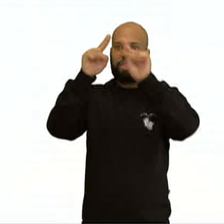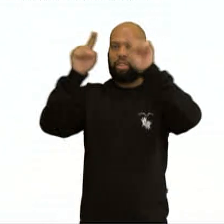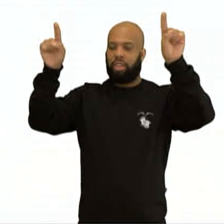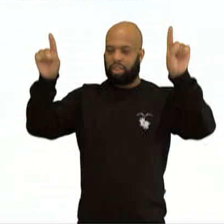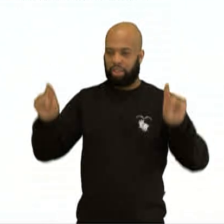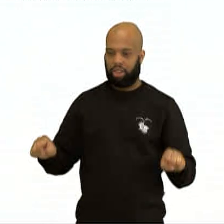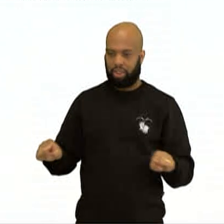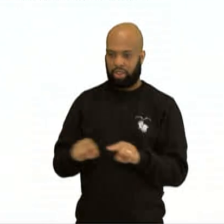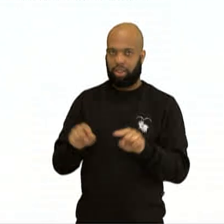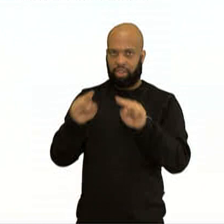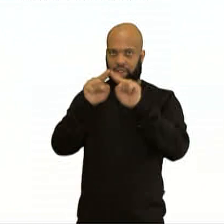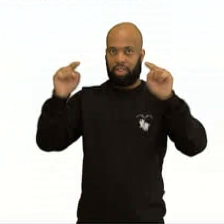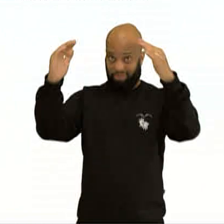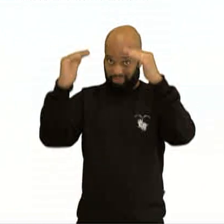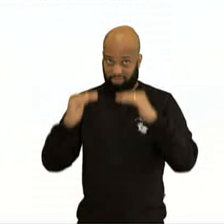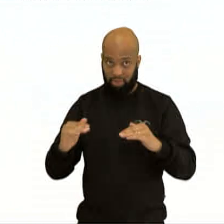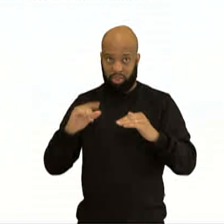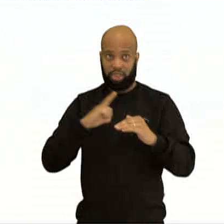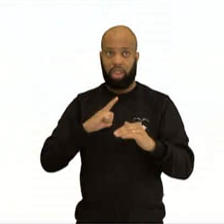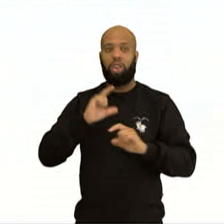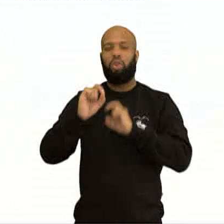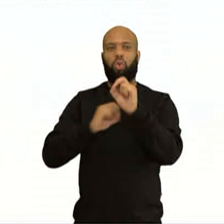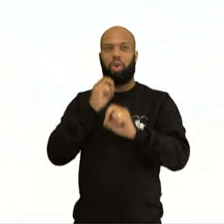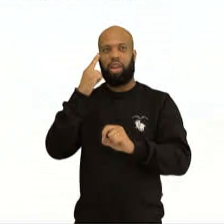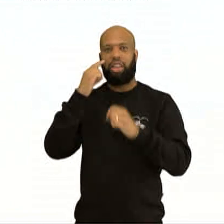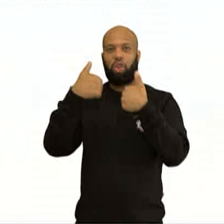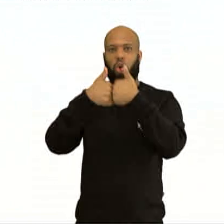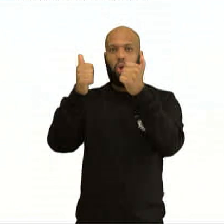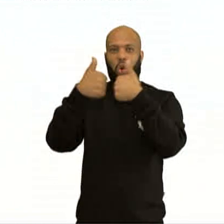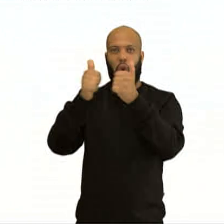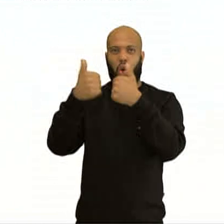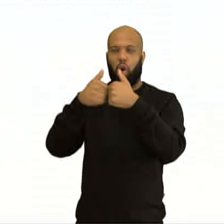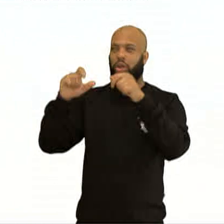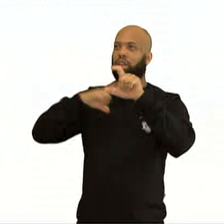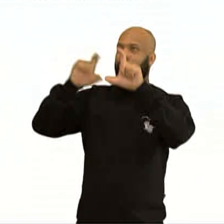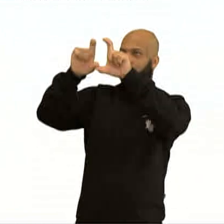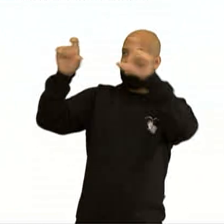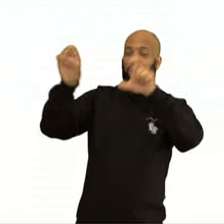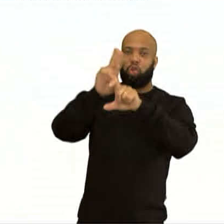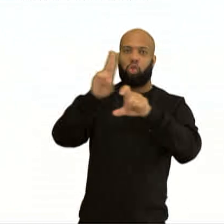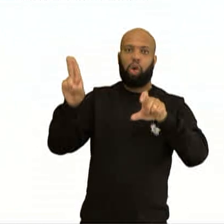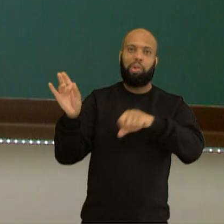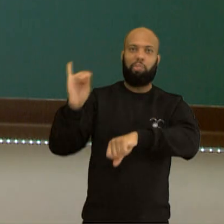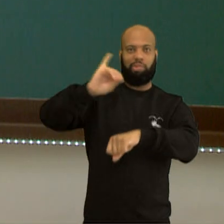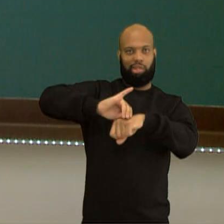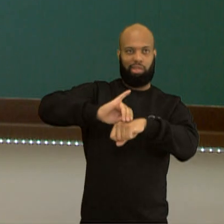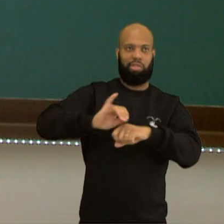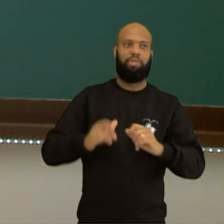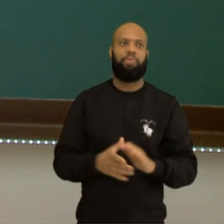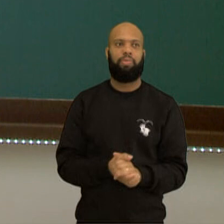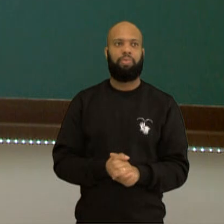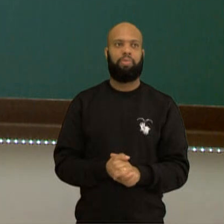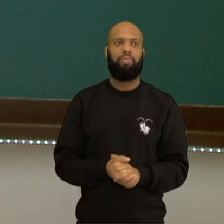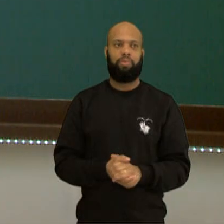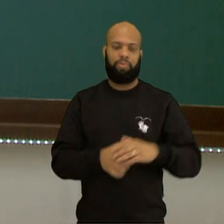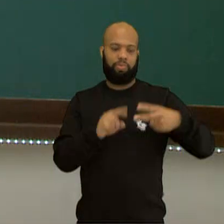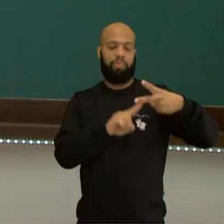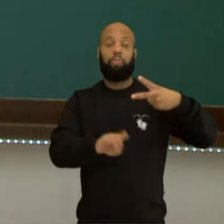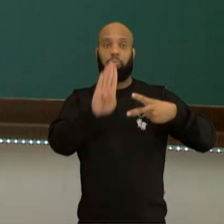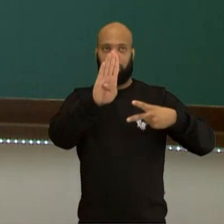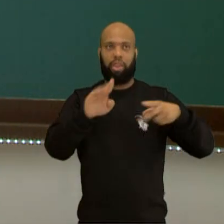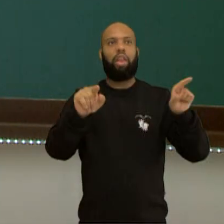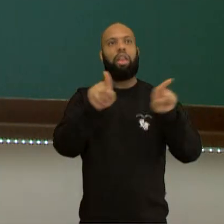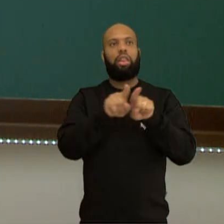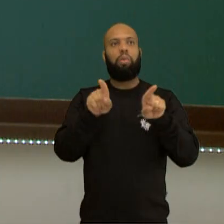cidade. Tanto que o ônibus diz lá capital, né? Os grandes centros urbanos normalmente são as capitais. E a letra B?